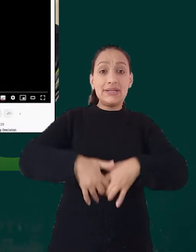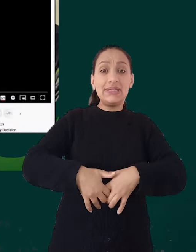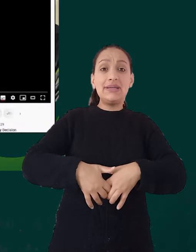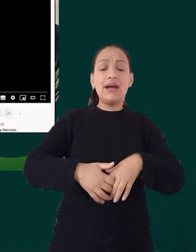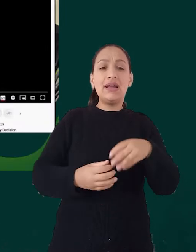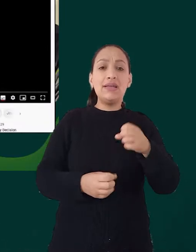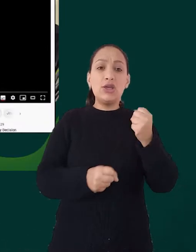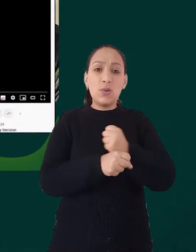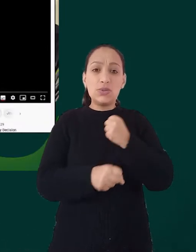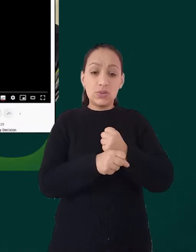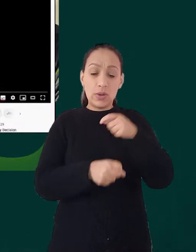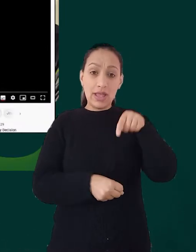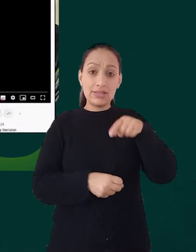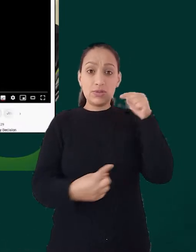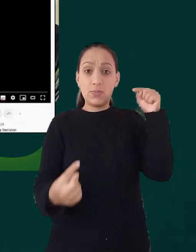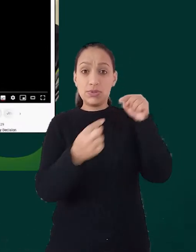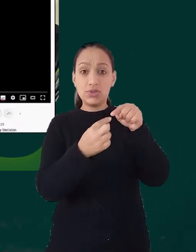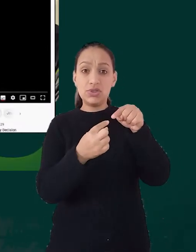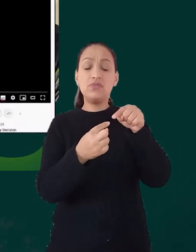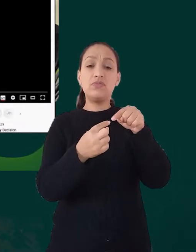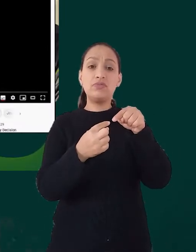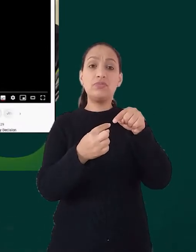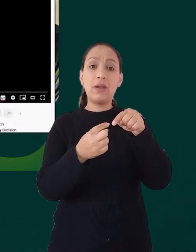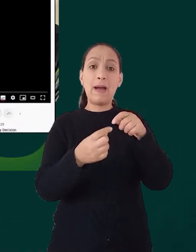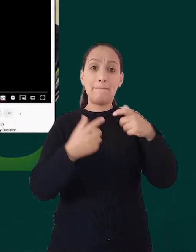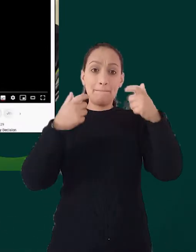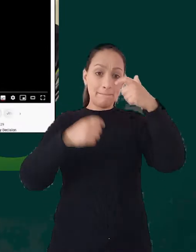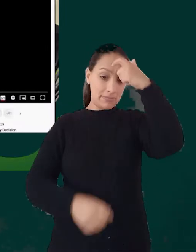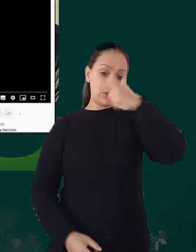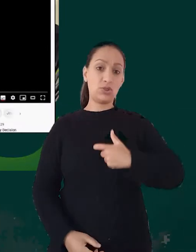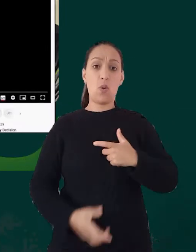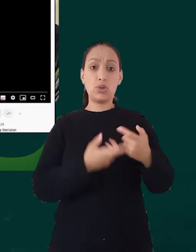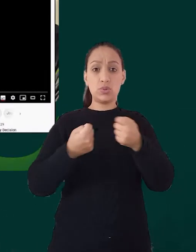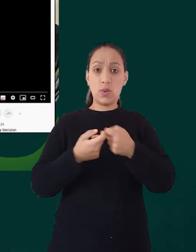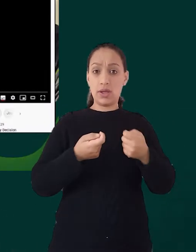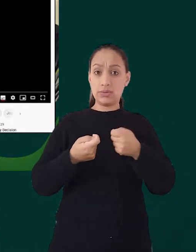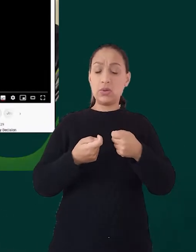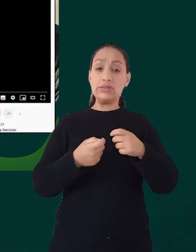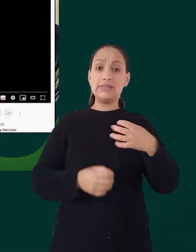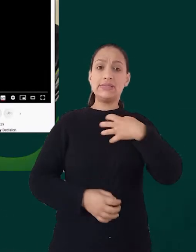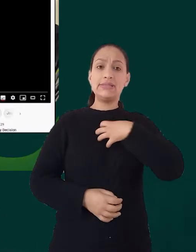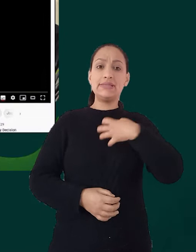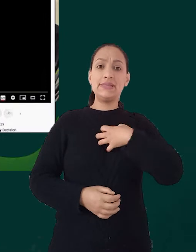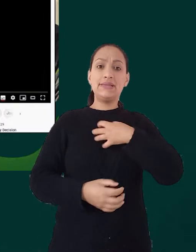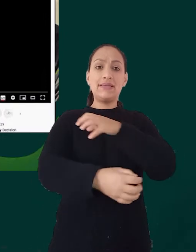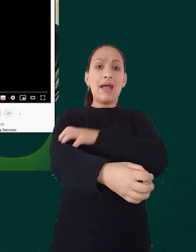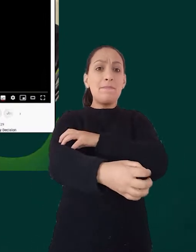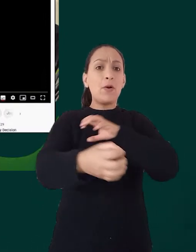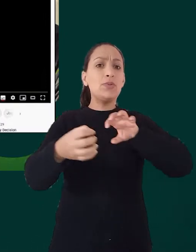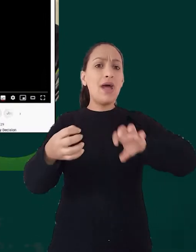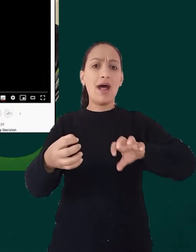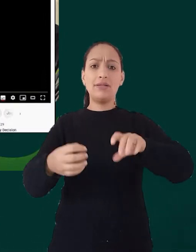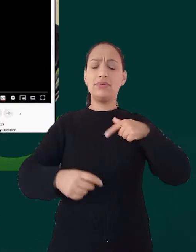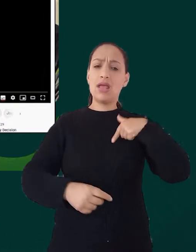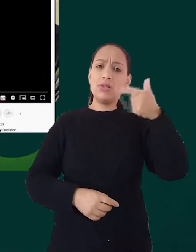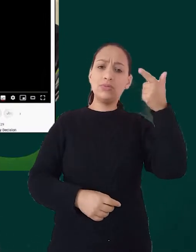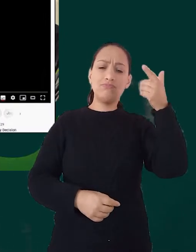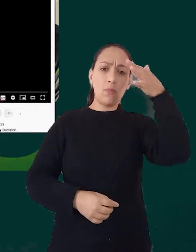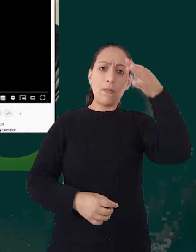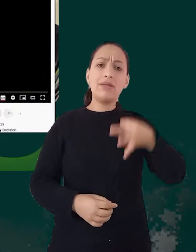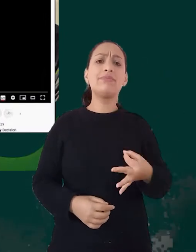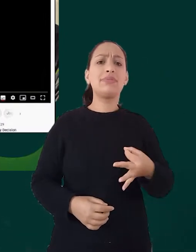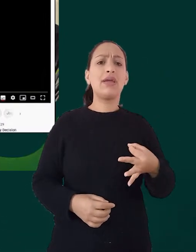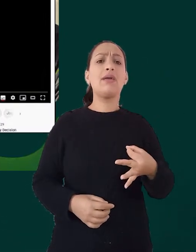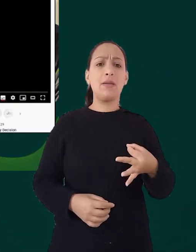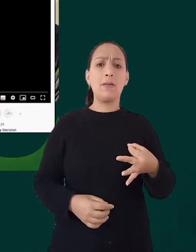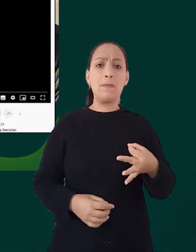esses objetivos para que o jogador se sinta empoderado, para que ele se sinta que ele compreendeu a